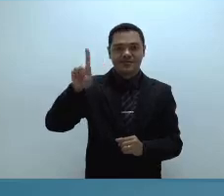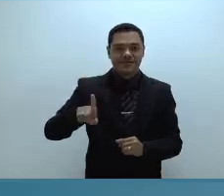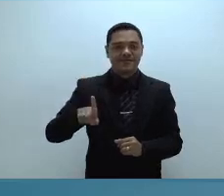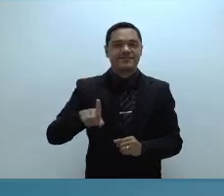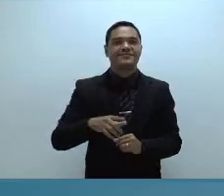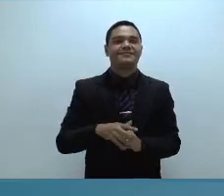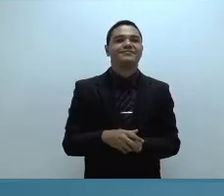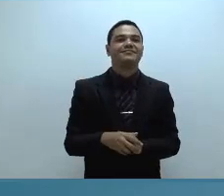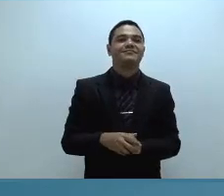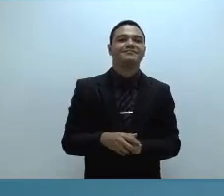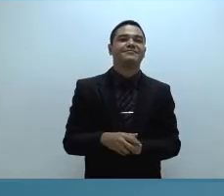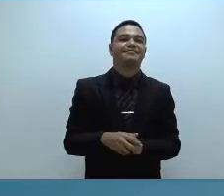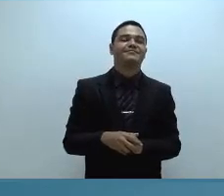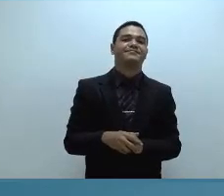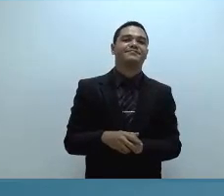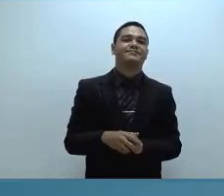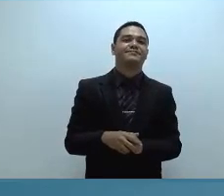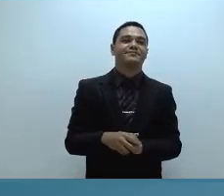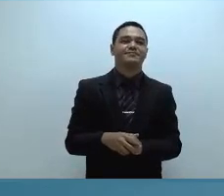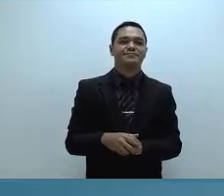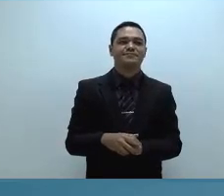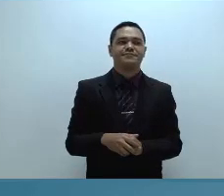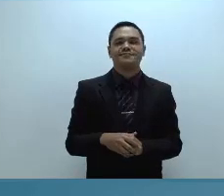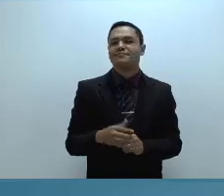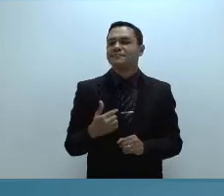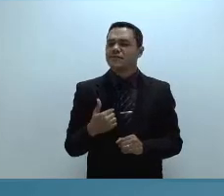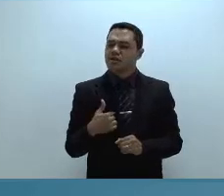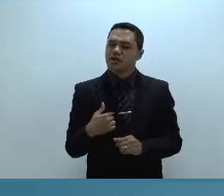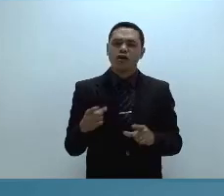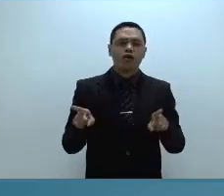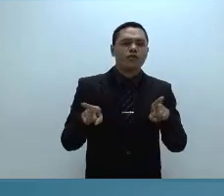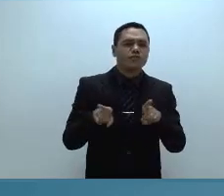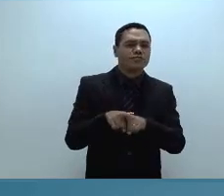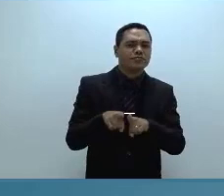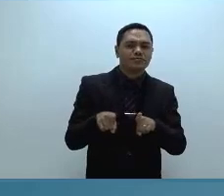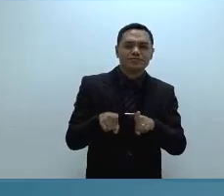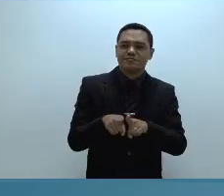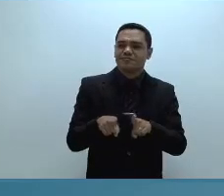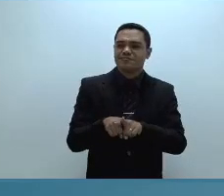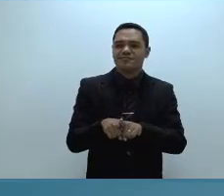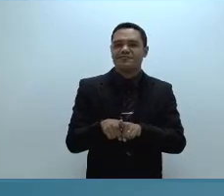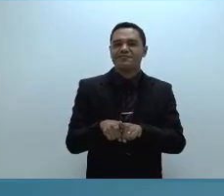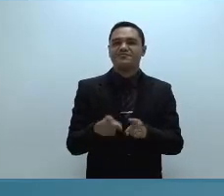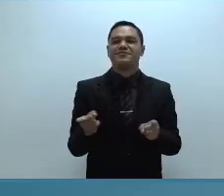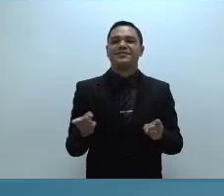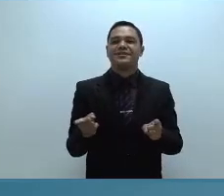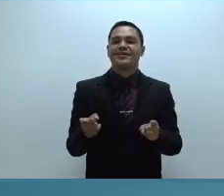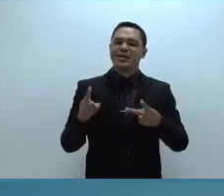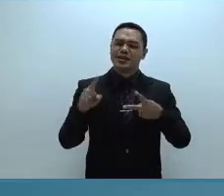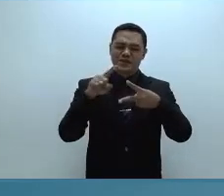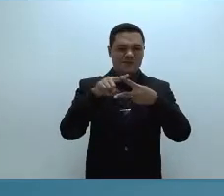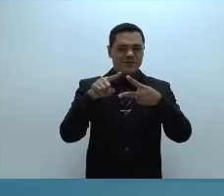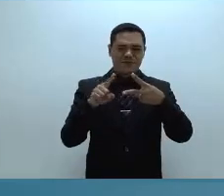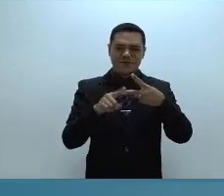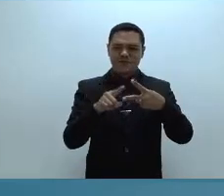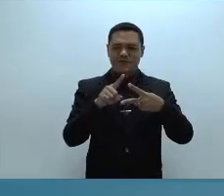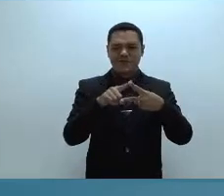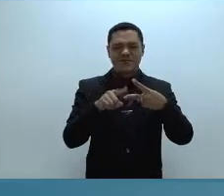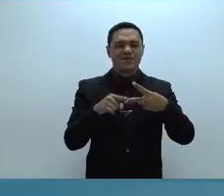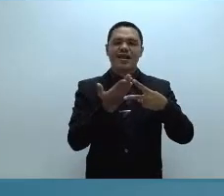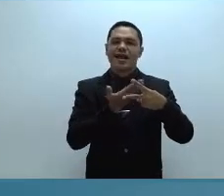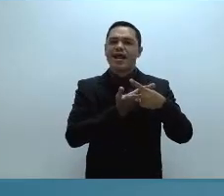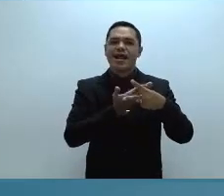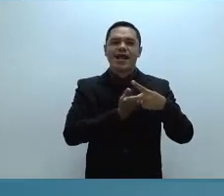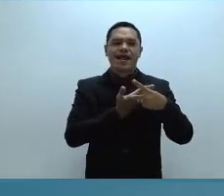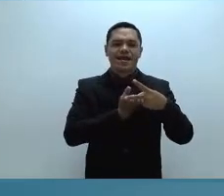Senhor presidente, eu não poderia deixar de manifestar a aderir a todos os encontros aos nossos queridos colegas Filomena e